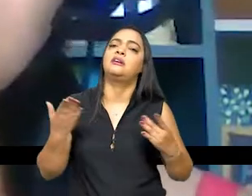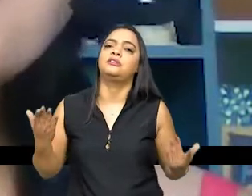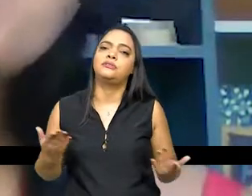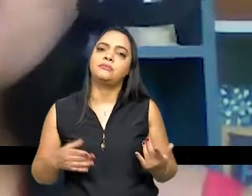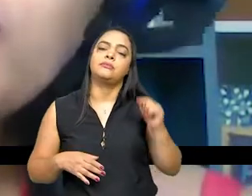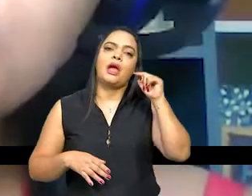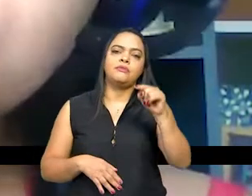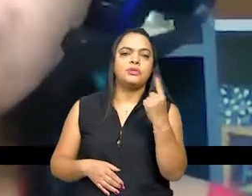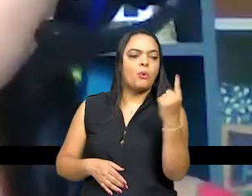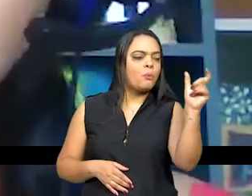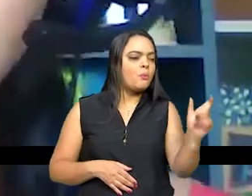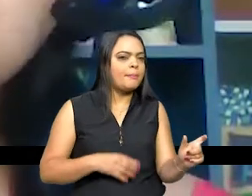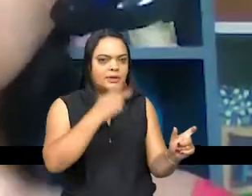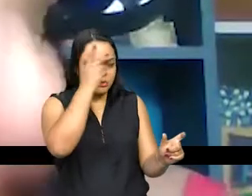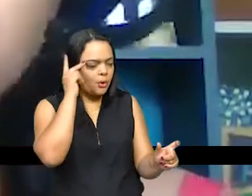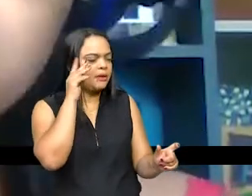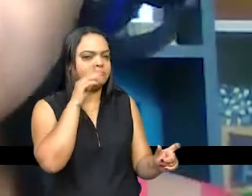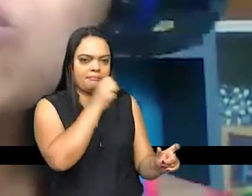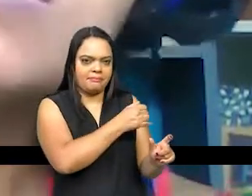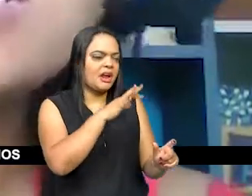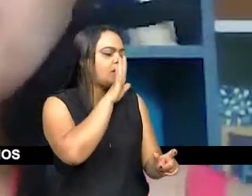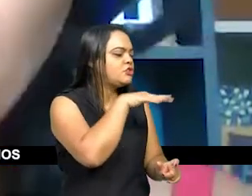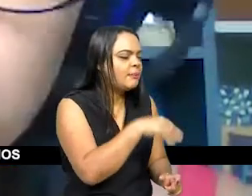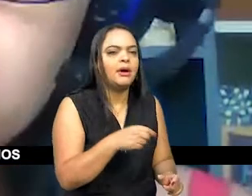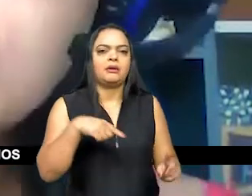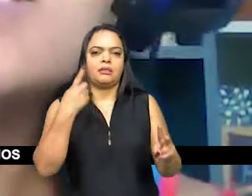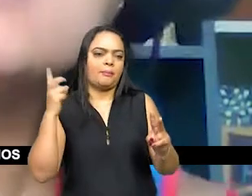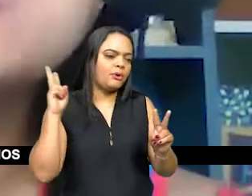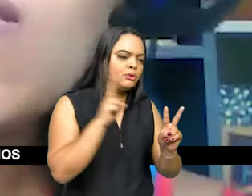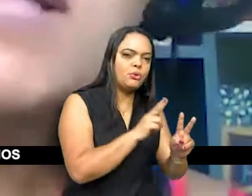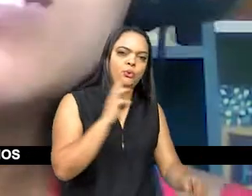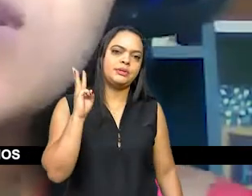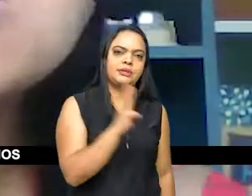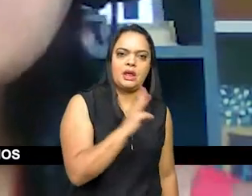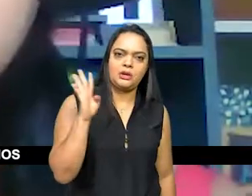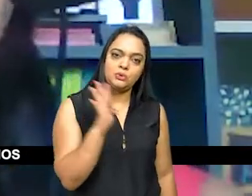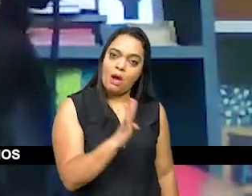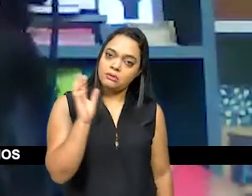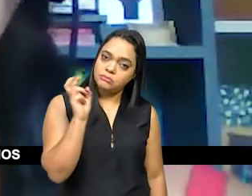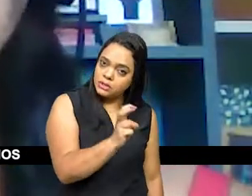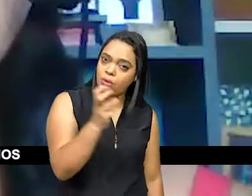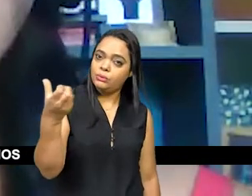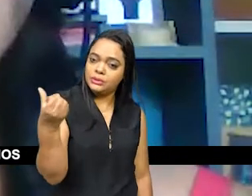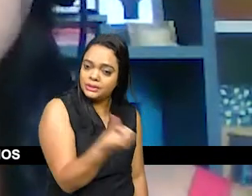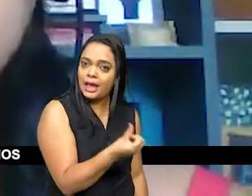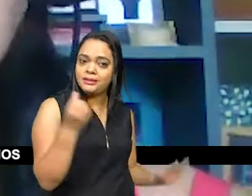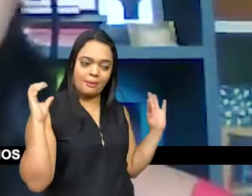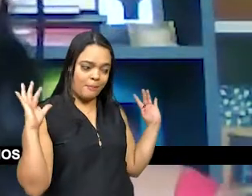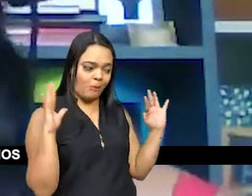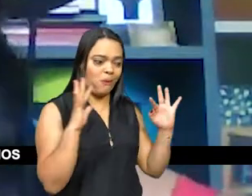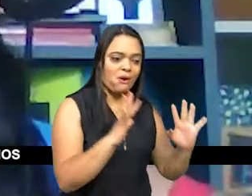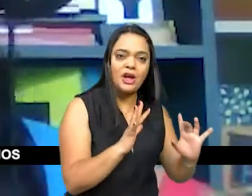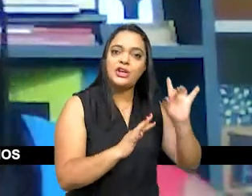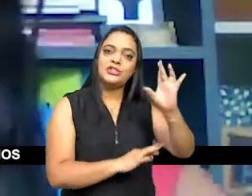orgânica. E aí tu tem uma pessoa fazendo isso, daqui a pouco tu tem duas, e daqui a pouco tu tem três, e quatro, e cinco, e seis, e não apenas